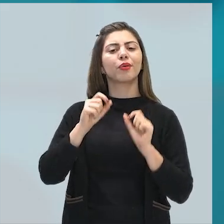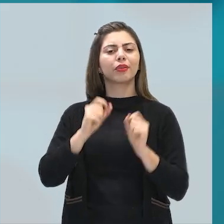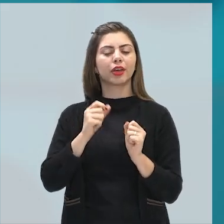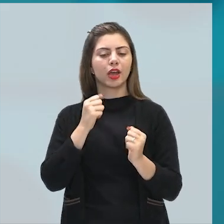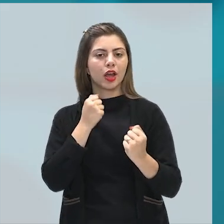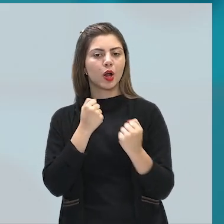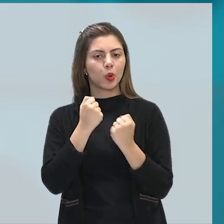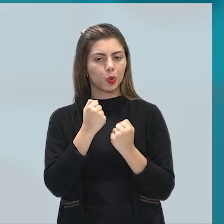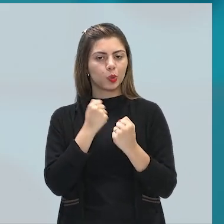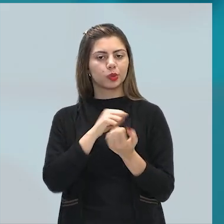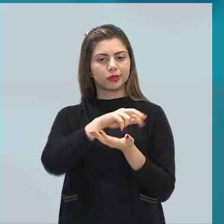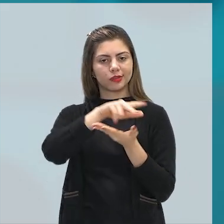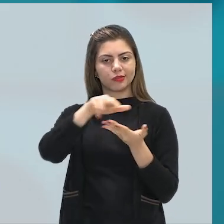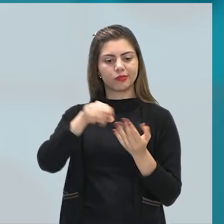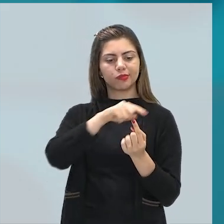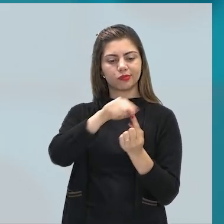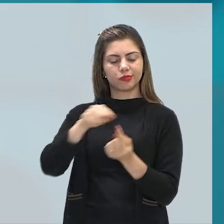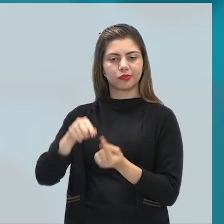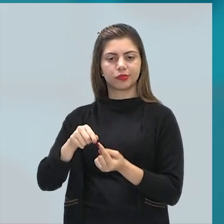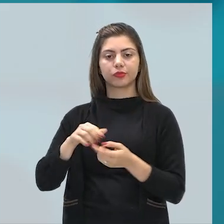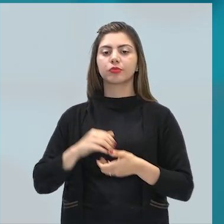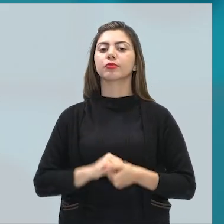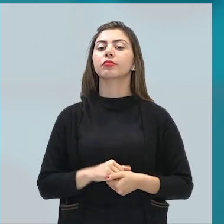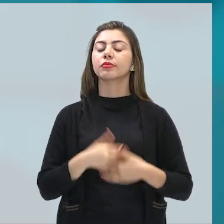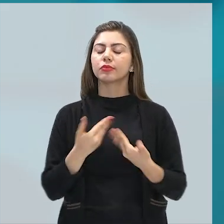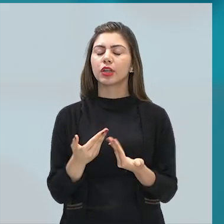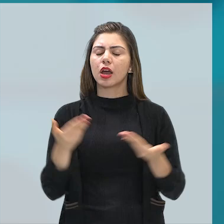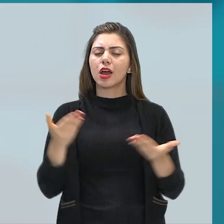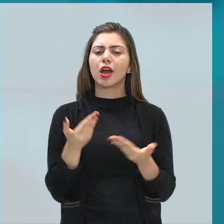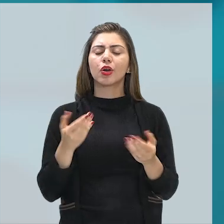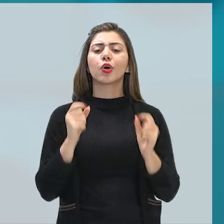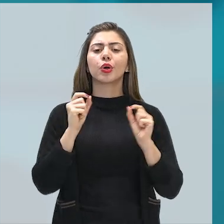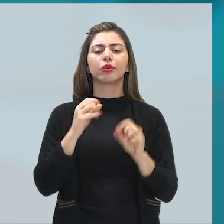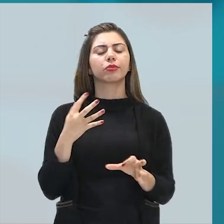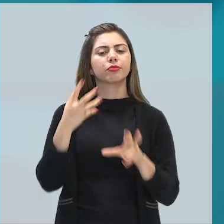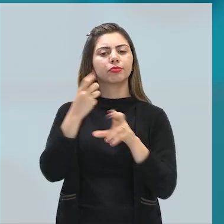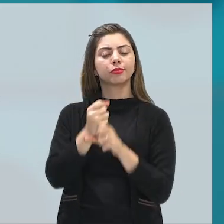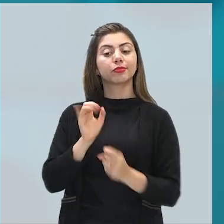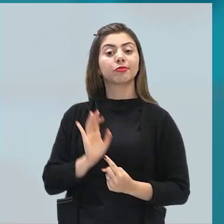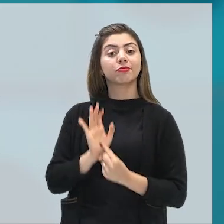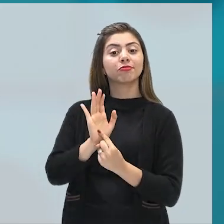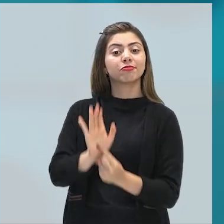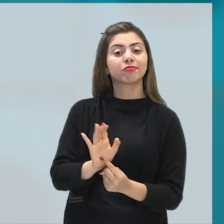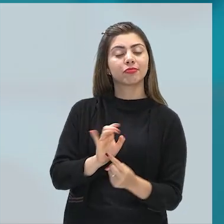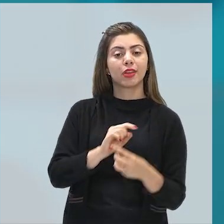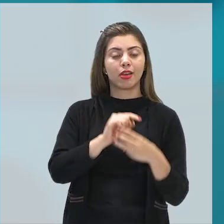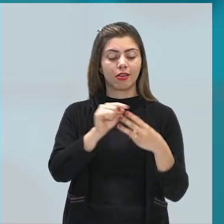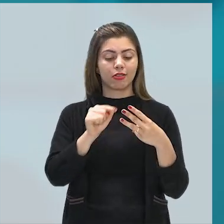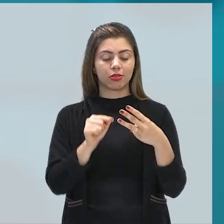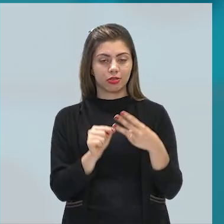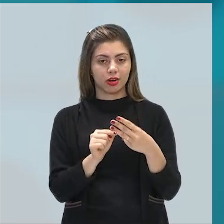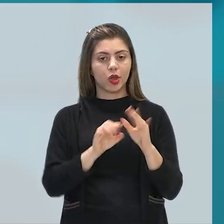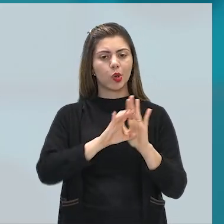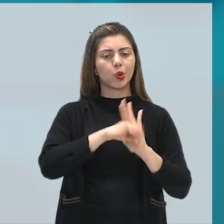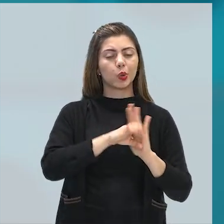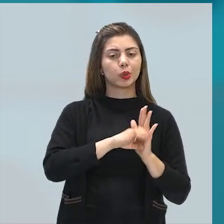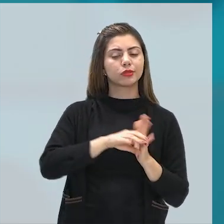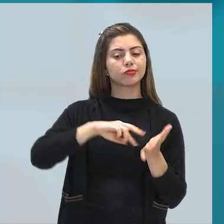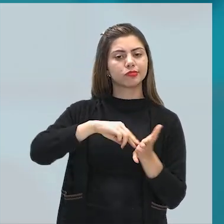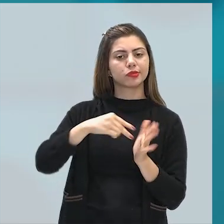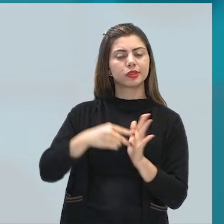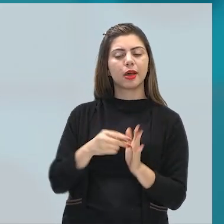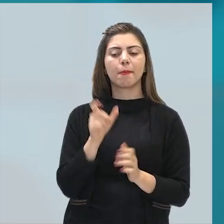lutas. E para iniciar esse momento de revisão, eu trouxe para vocês 3 definições do que significa